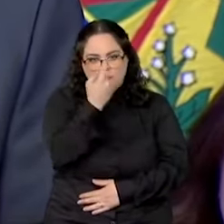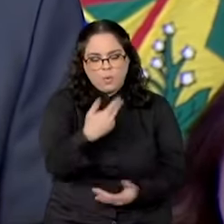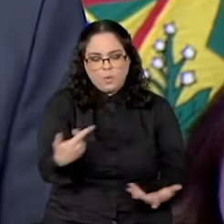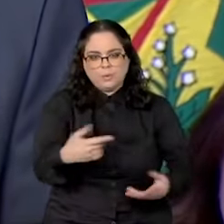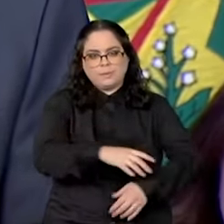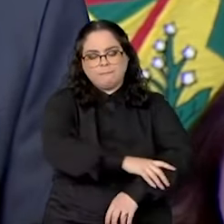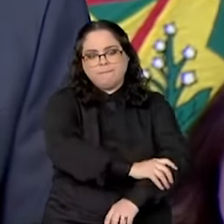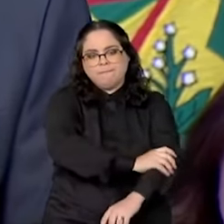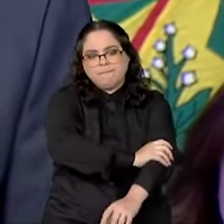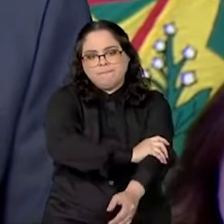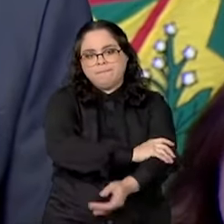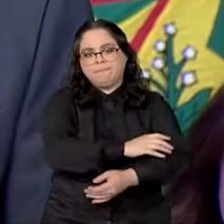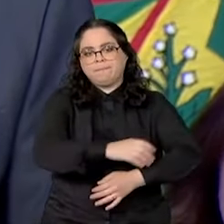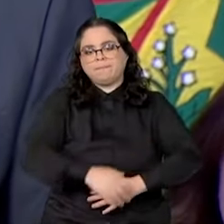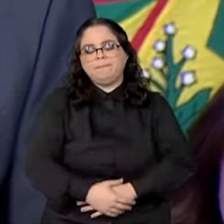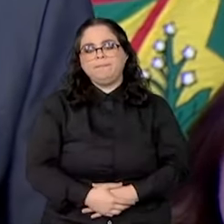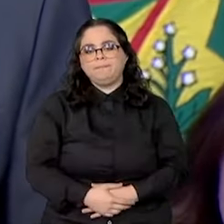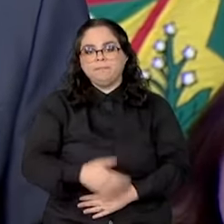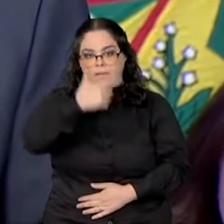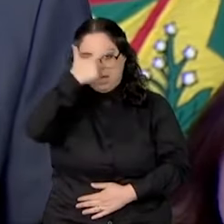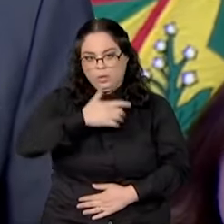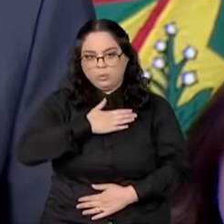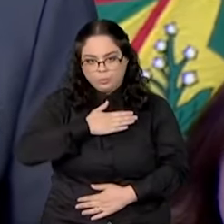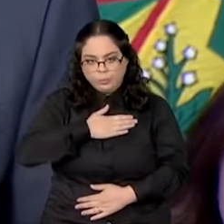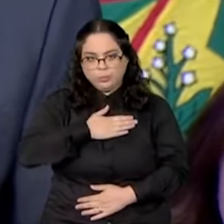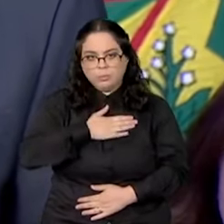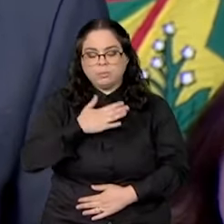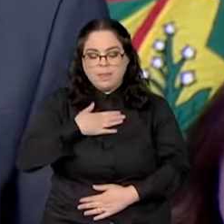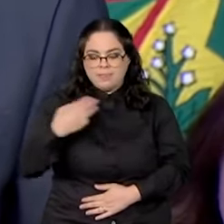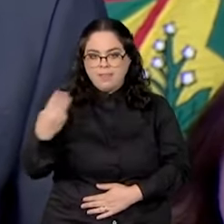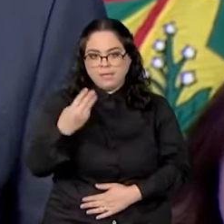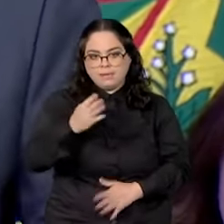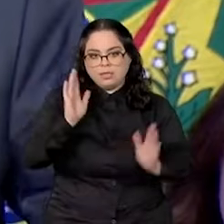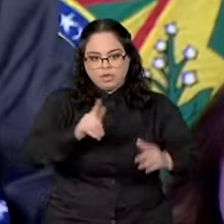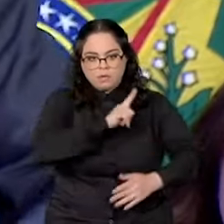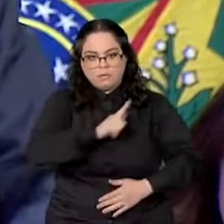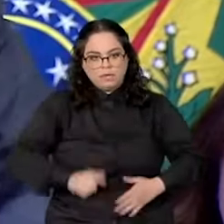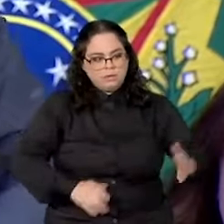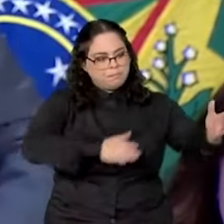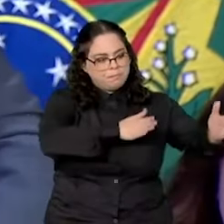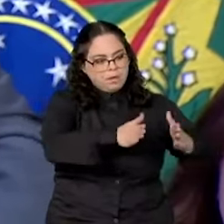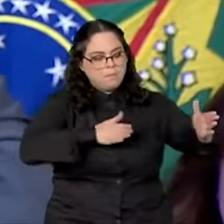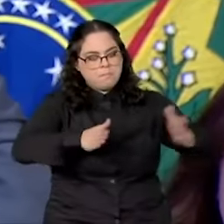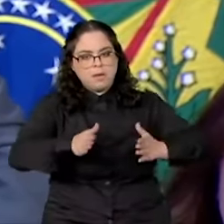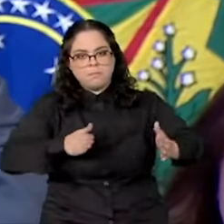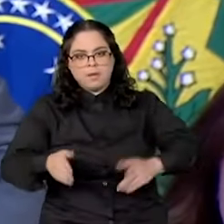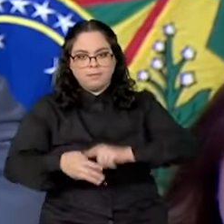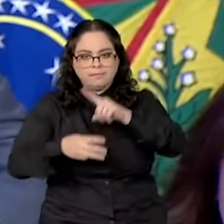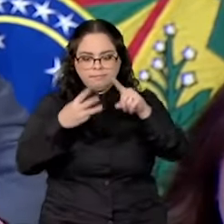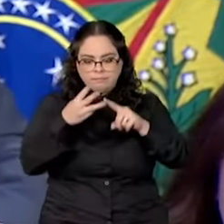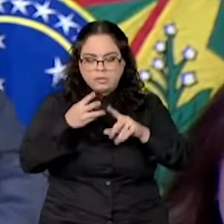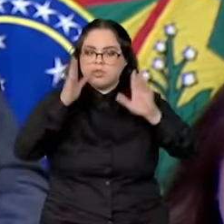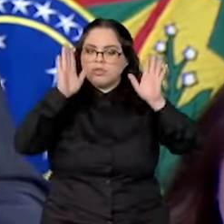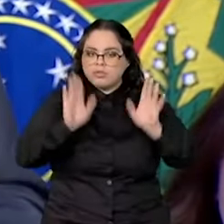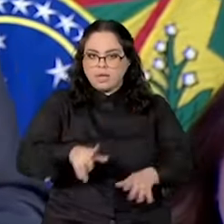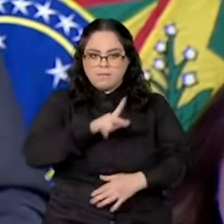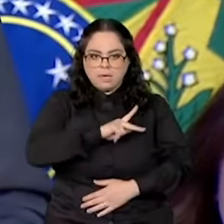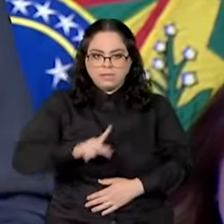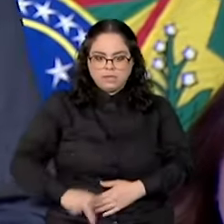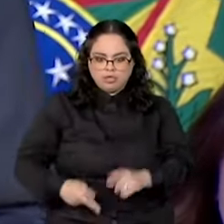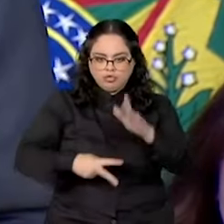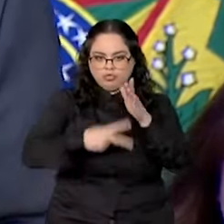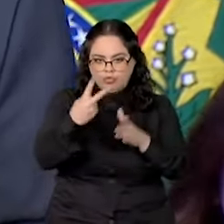coisa. Eu estou no meu terceiro mandato. Já fui presidente duas